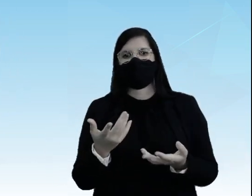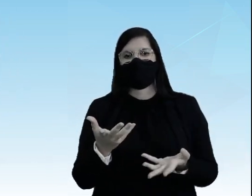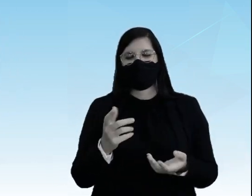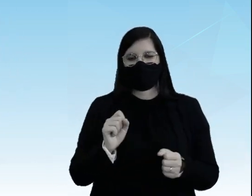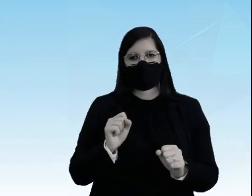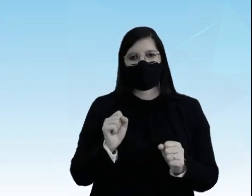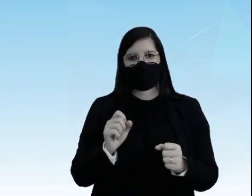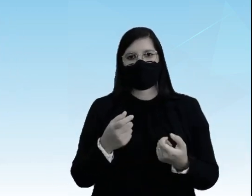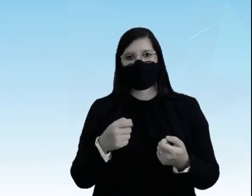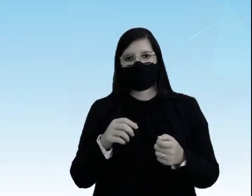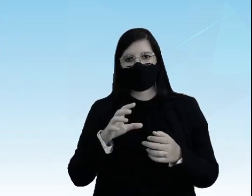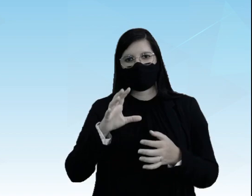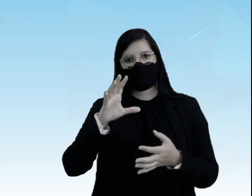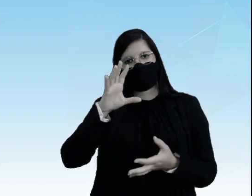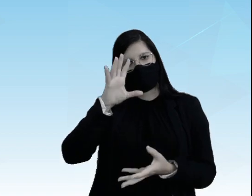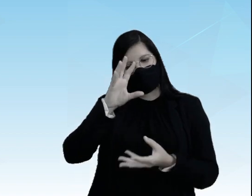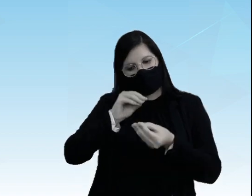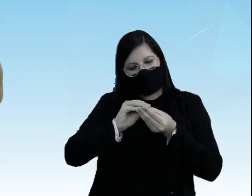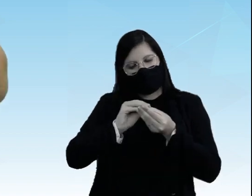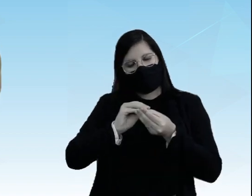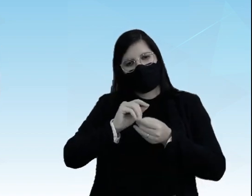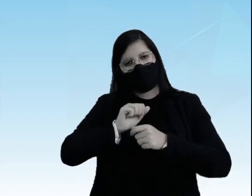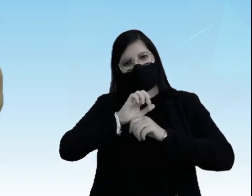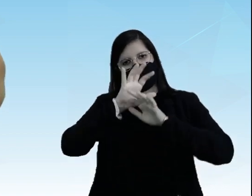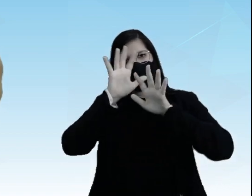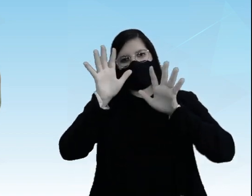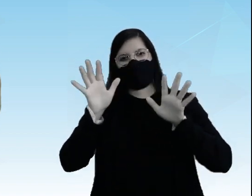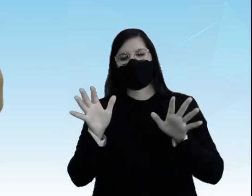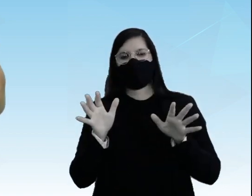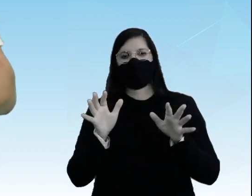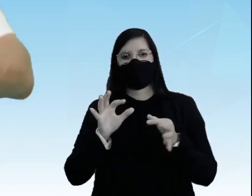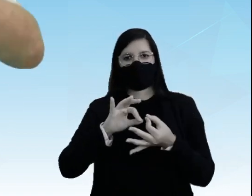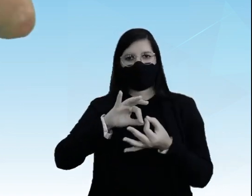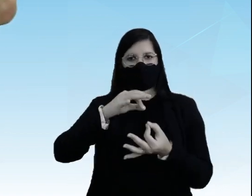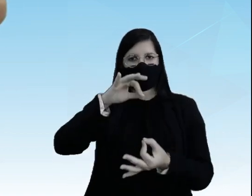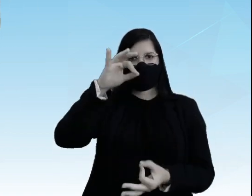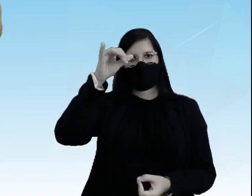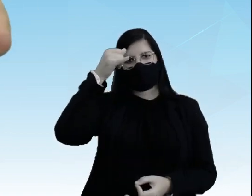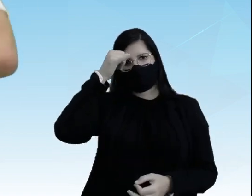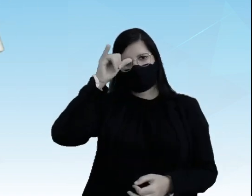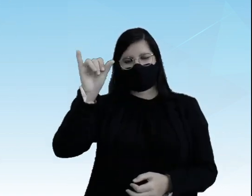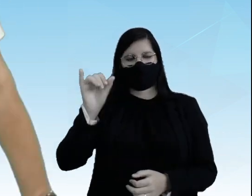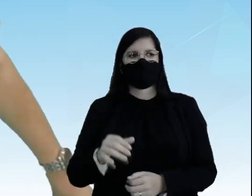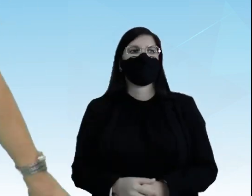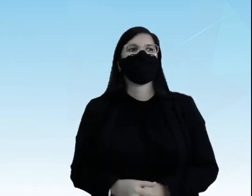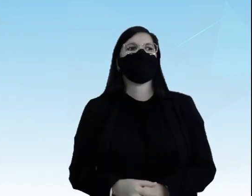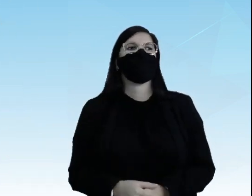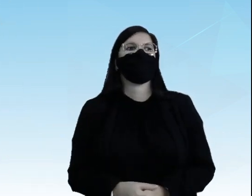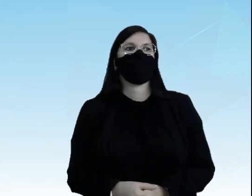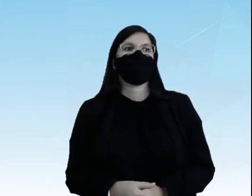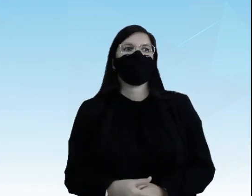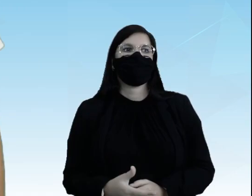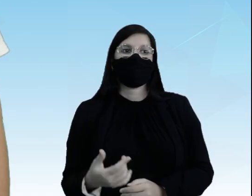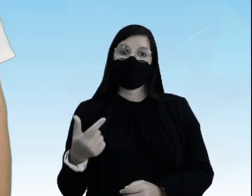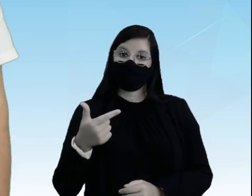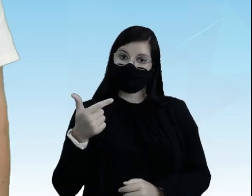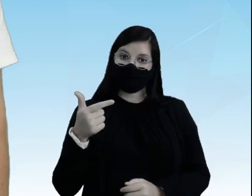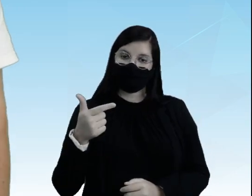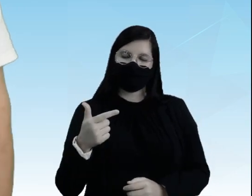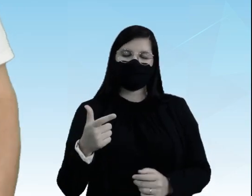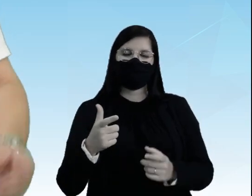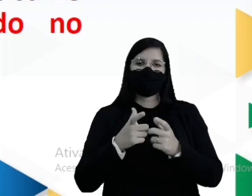chama concisão, certo? Evitar se estender muito. Outro ponto importante, segundo ponto, vamos ver.